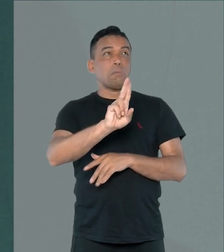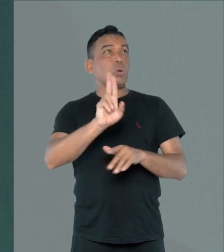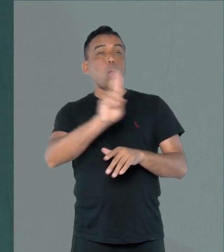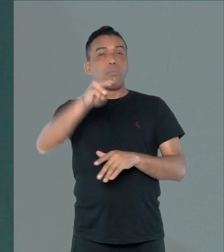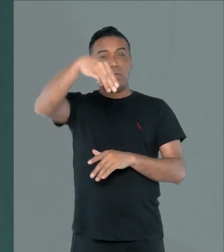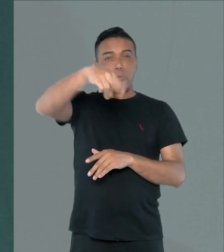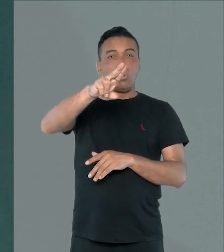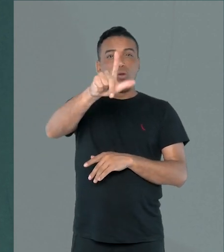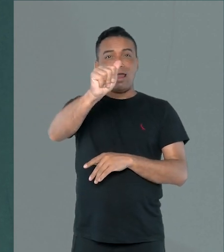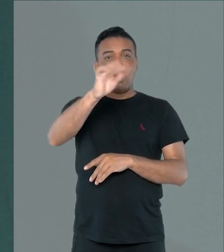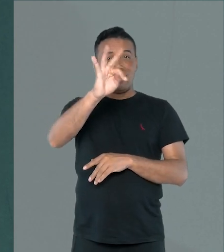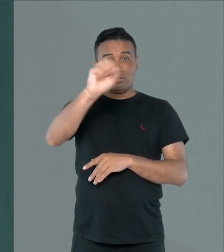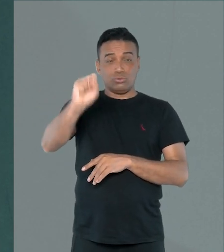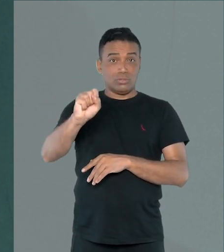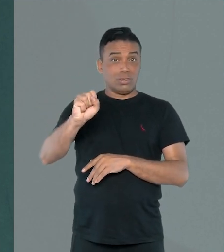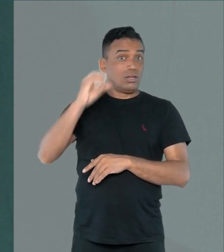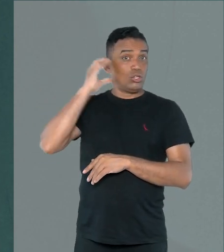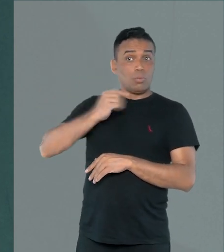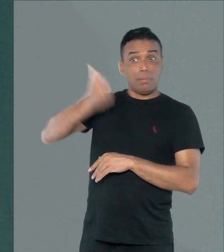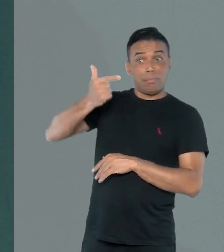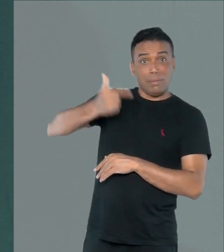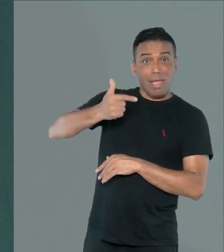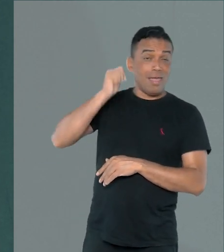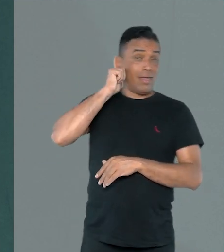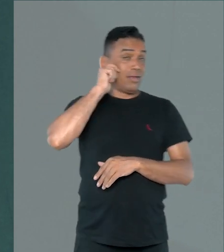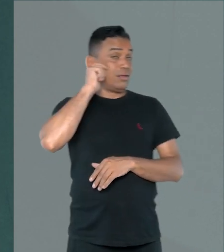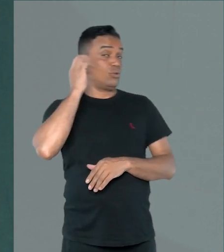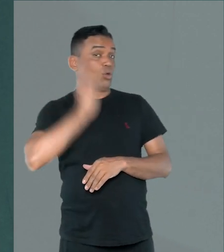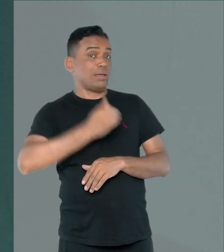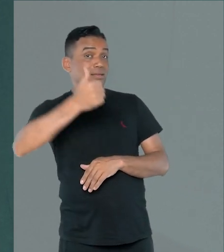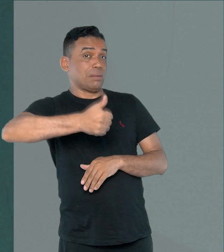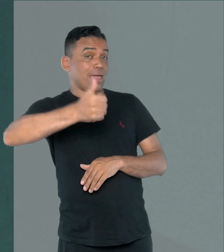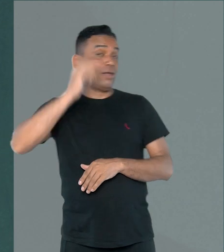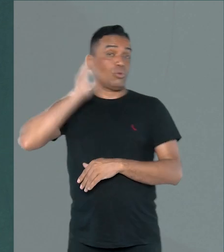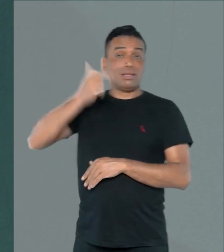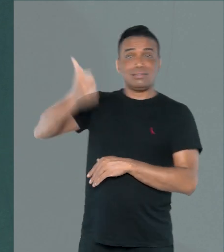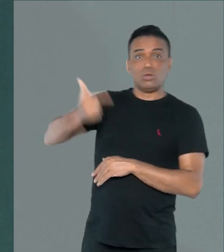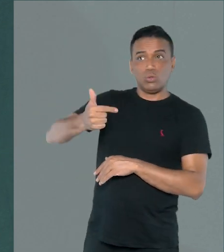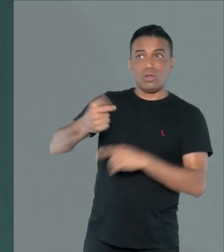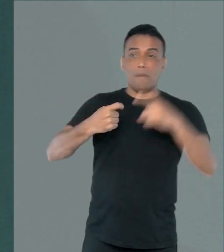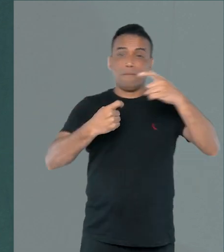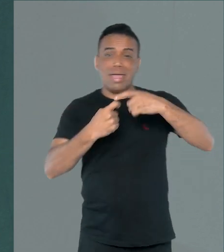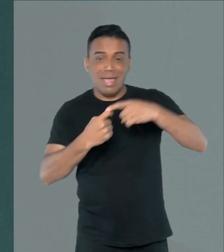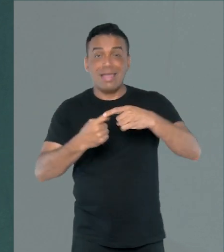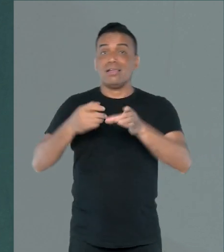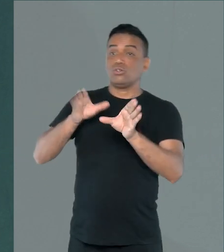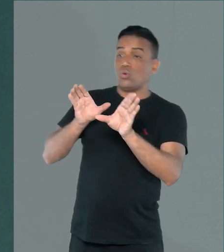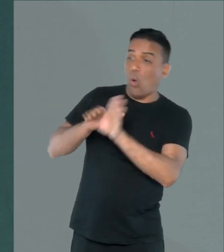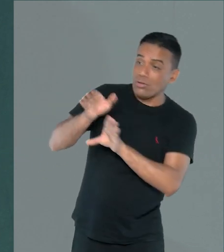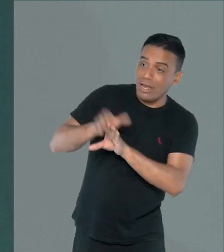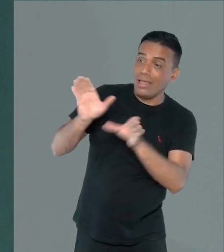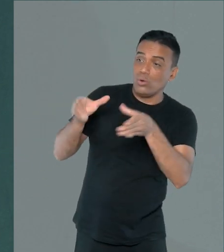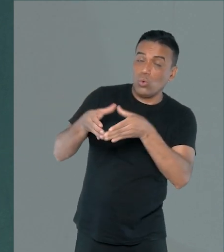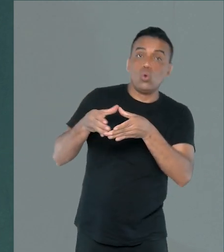que Dom Pedro I e Dom Pedro II tiveram de pardos, médicos, conselheiros do Império,